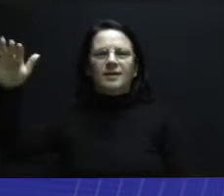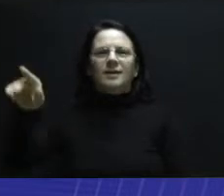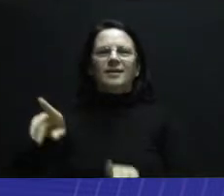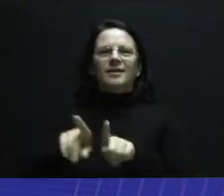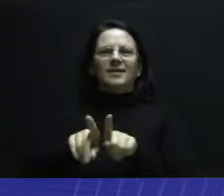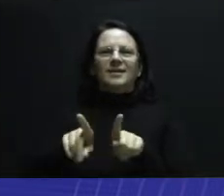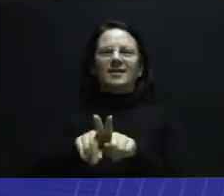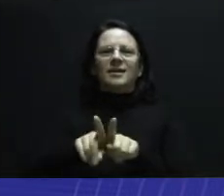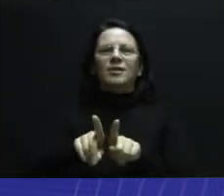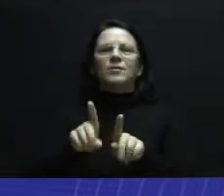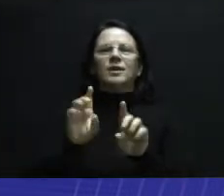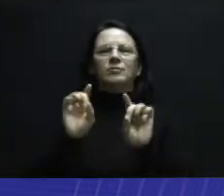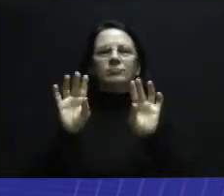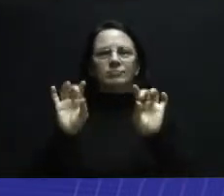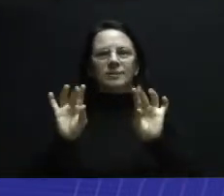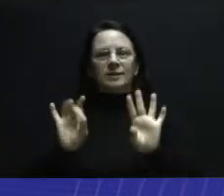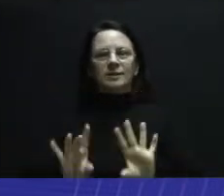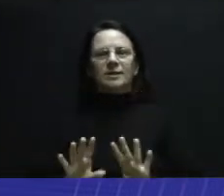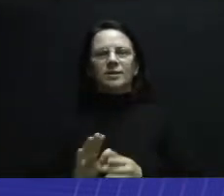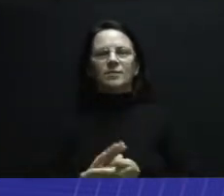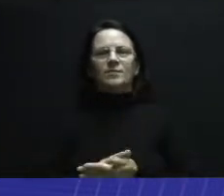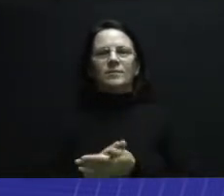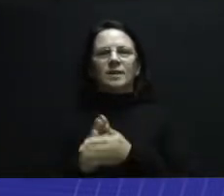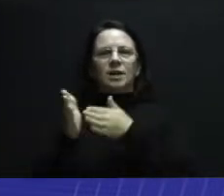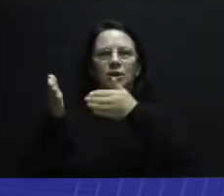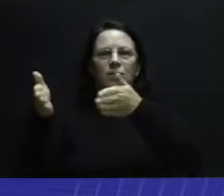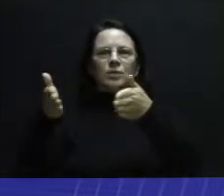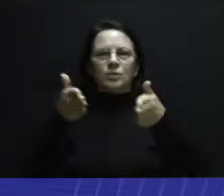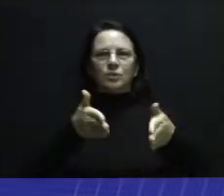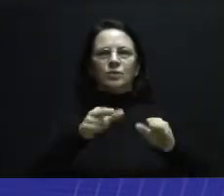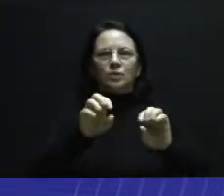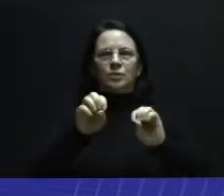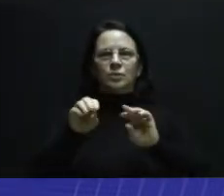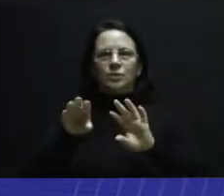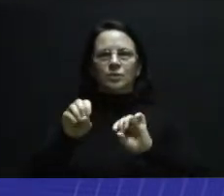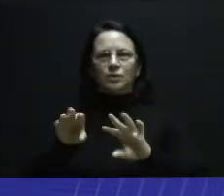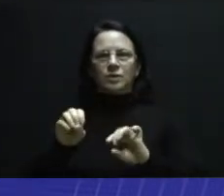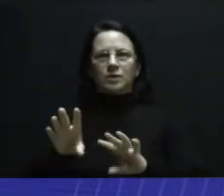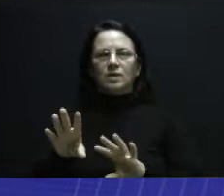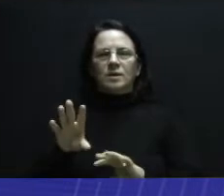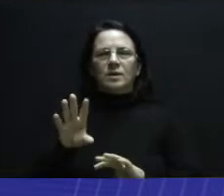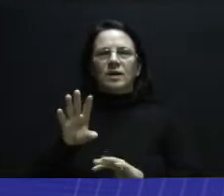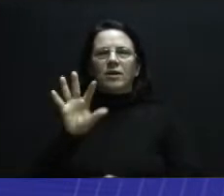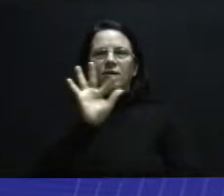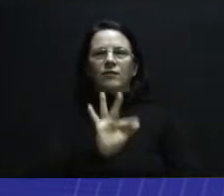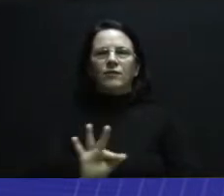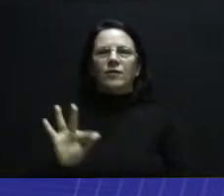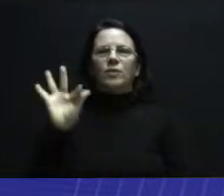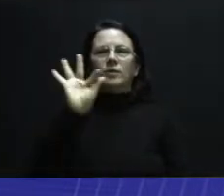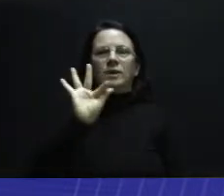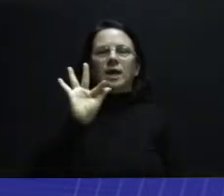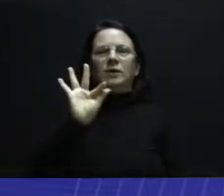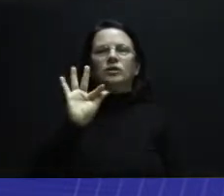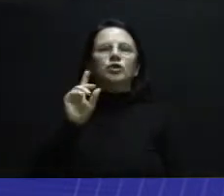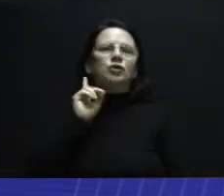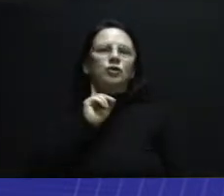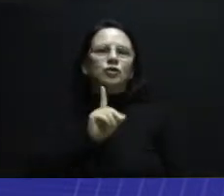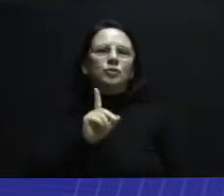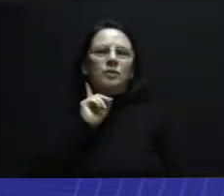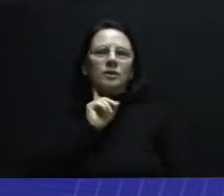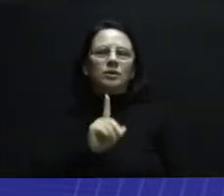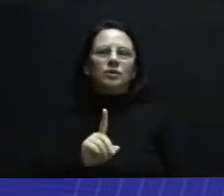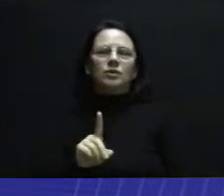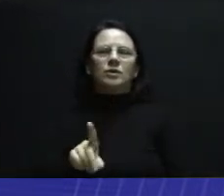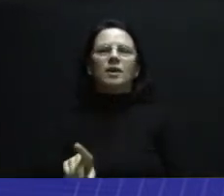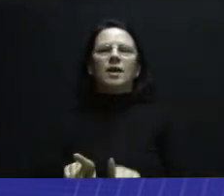Tem especialização em Orientação Educacional pela Universidade Católica de Minas Gerais. Exerceu o cargo